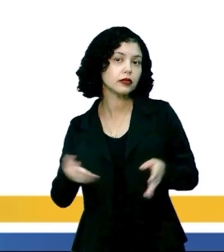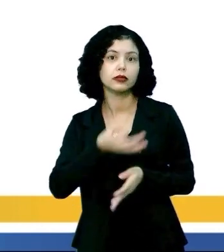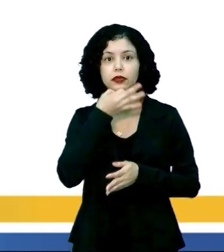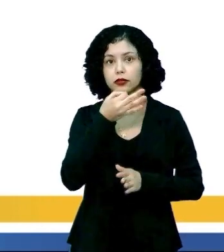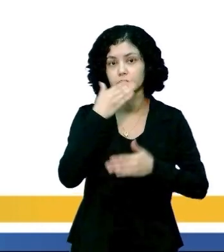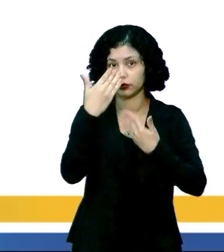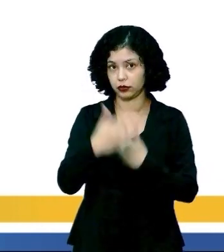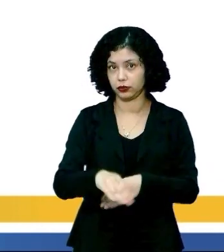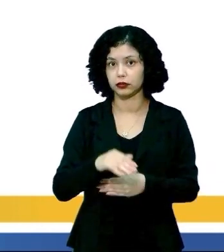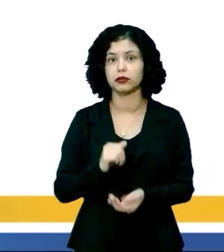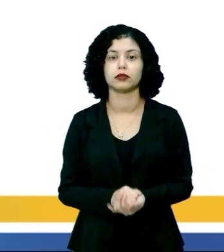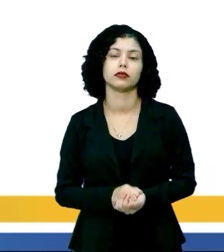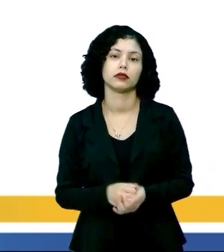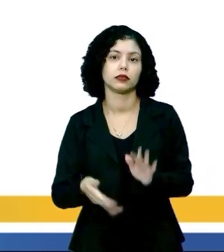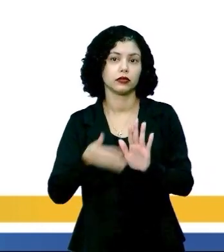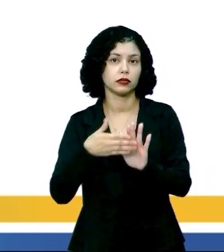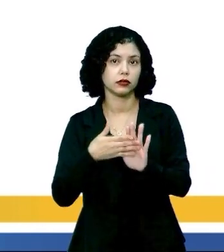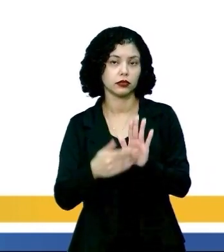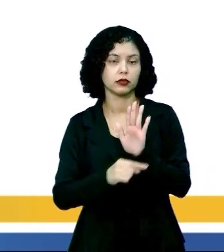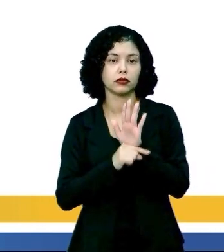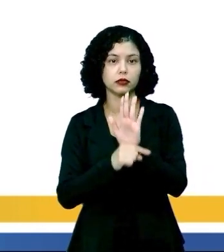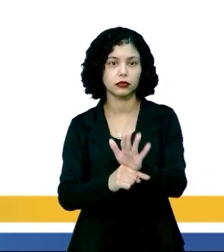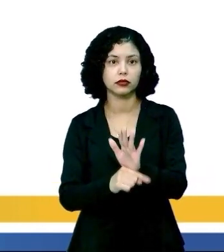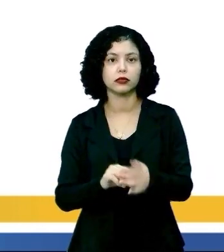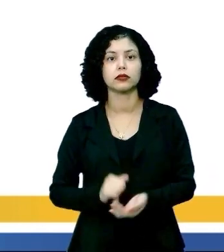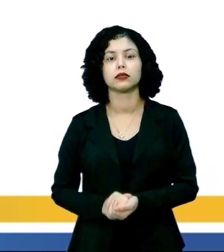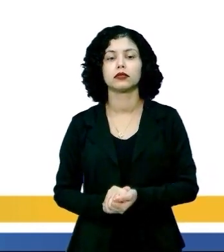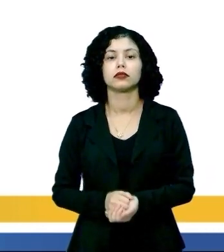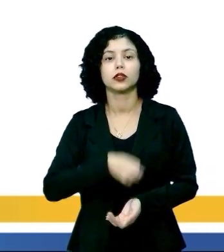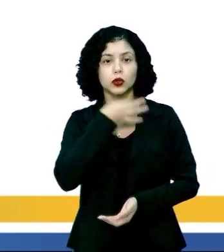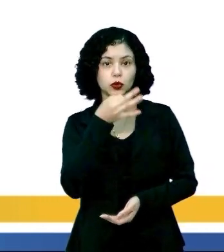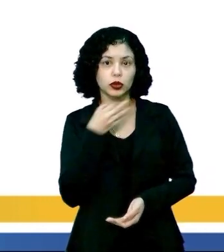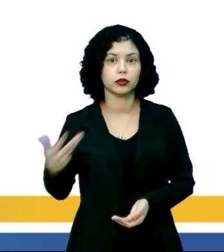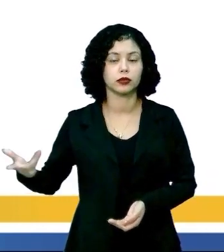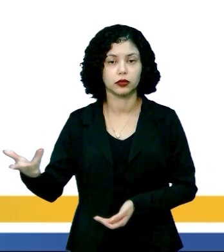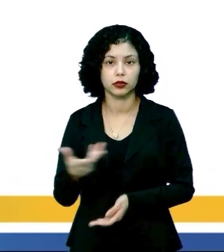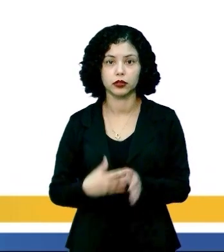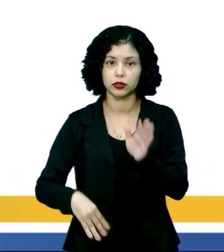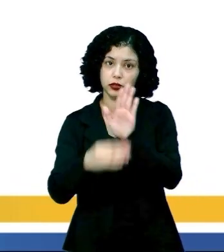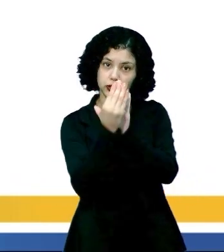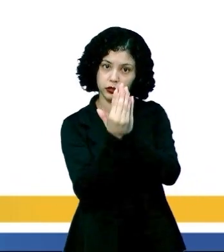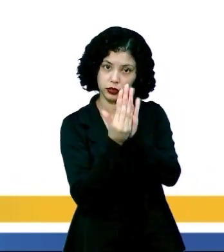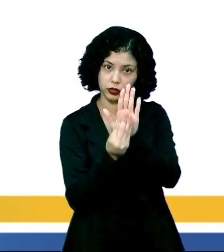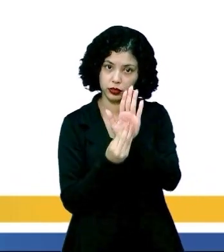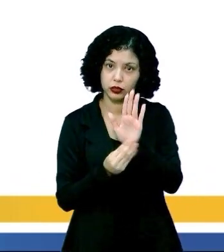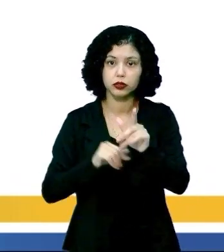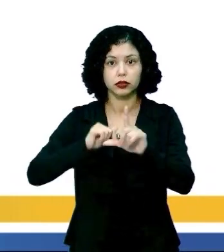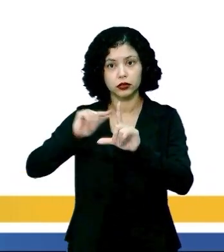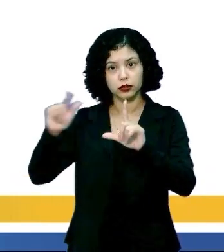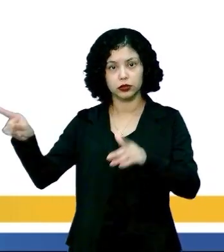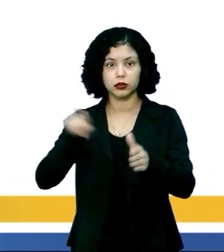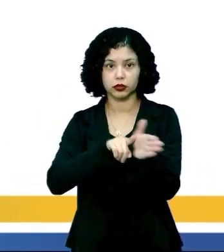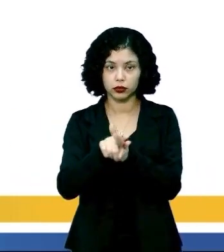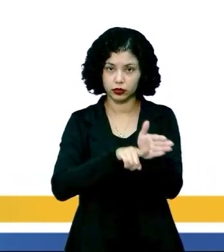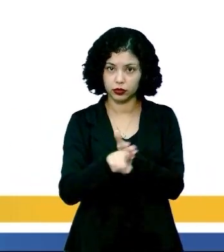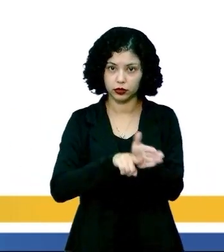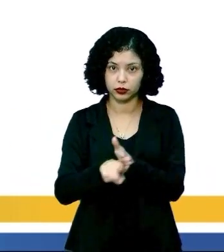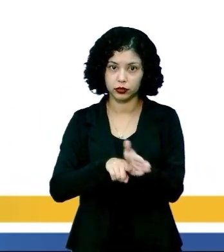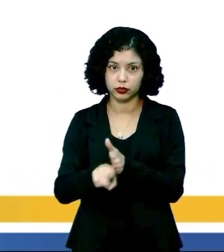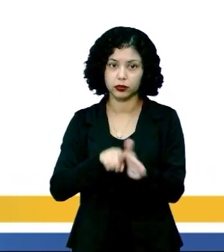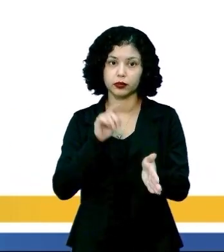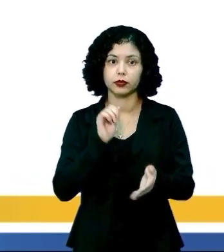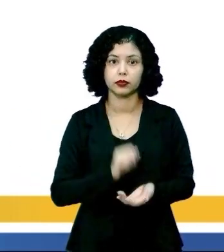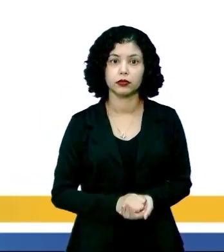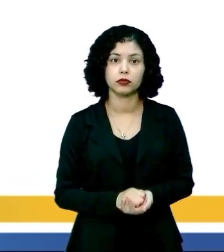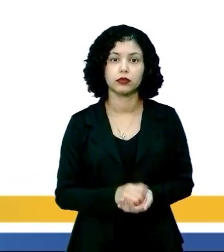Argumento por prova, evidência ou por comprovação. É o argumento que traz dados estatísticos desde que